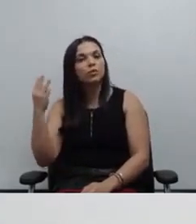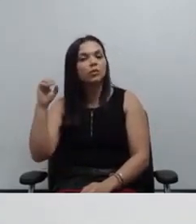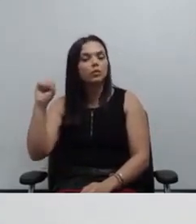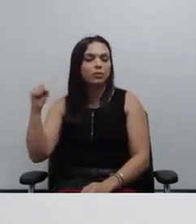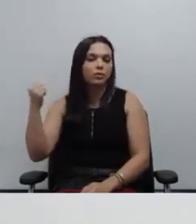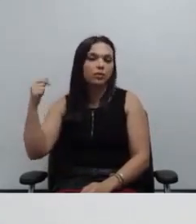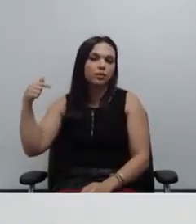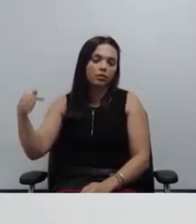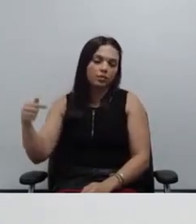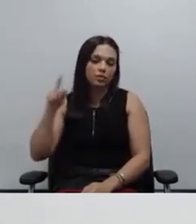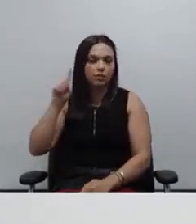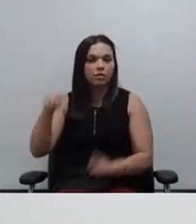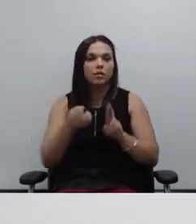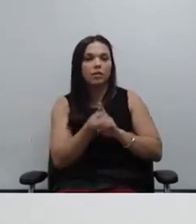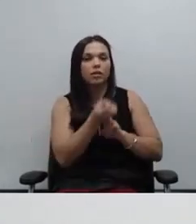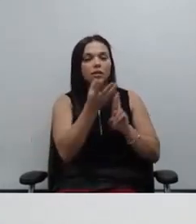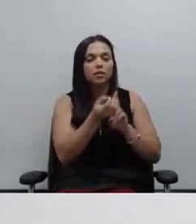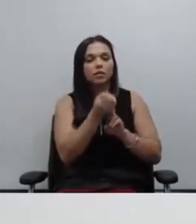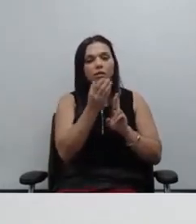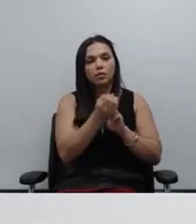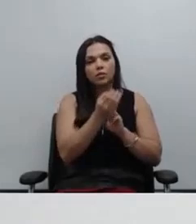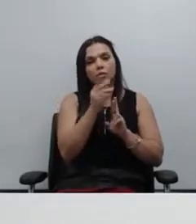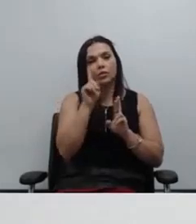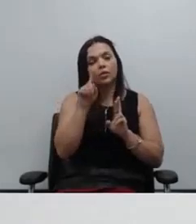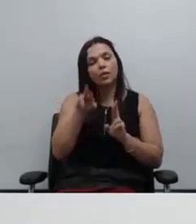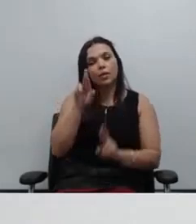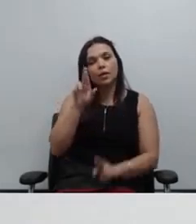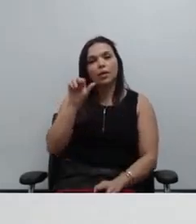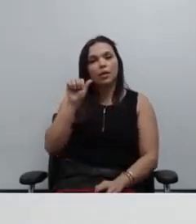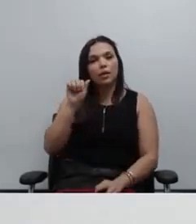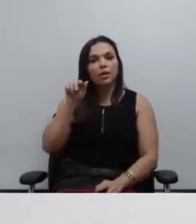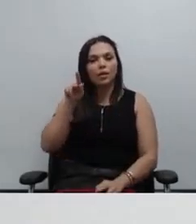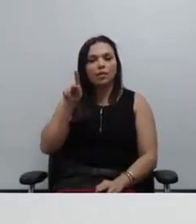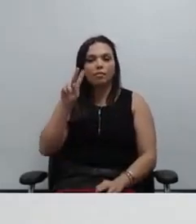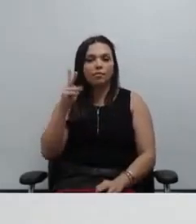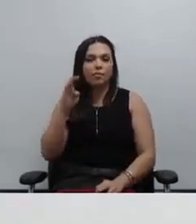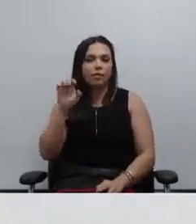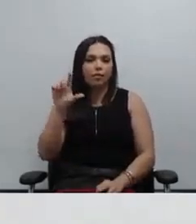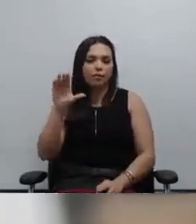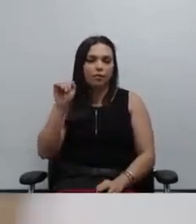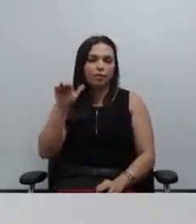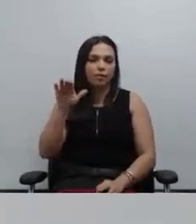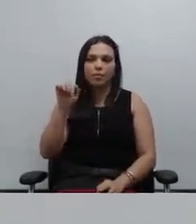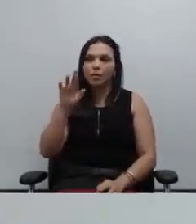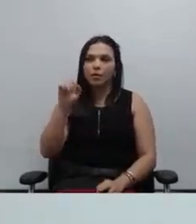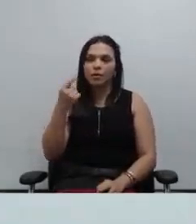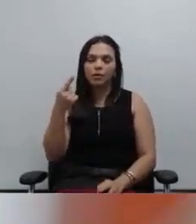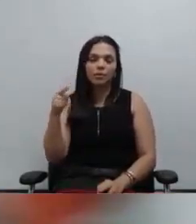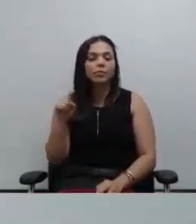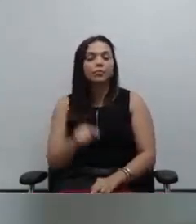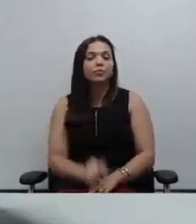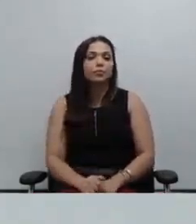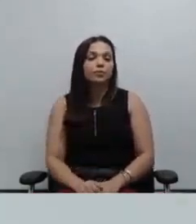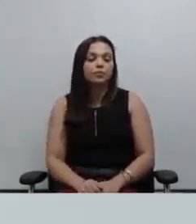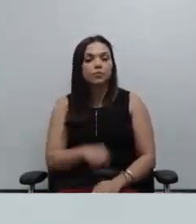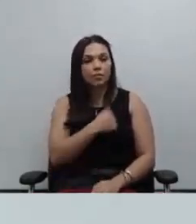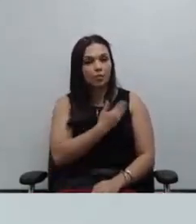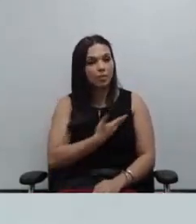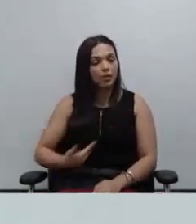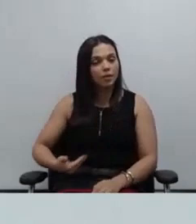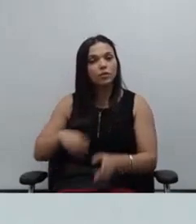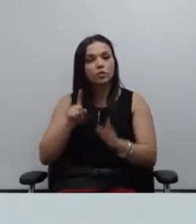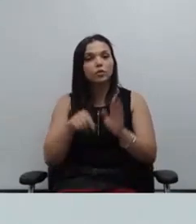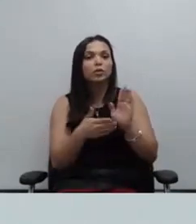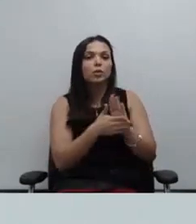2024-00-08387, de relatoria do excelentíssimo conselheiro Rafael Camarão Trevisan. Presidente, trata-se de